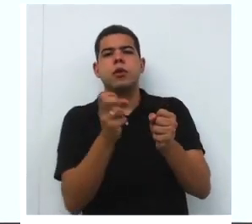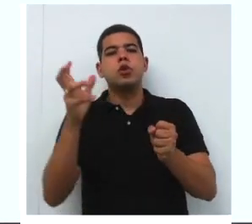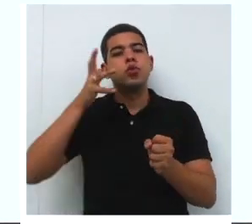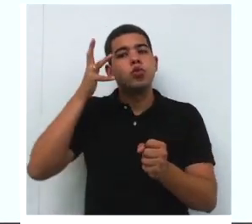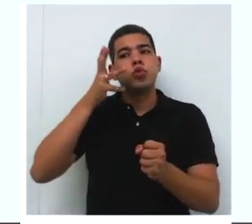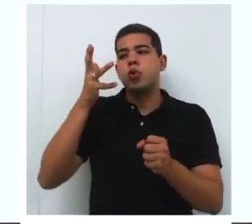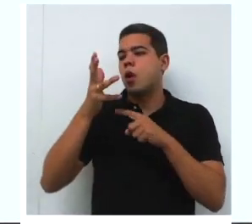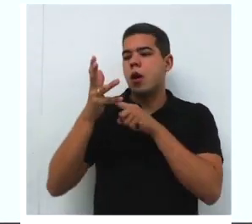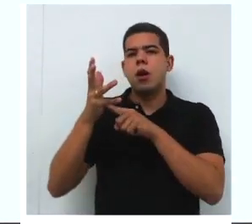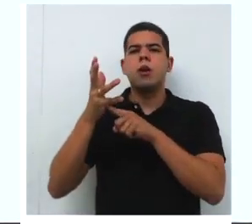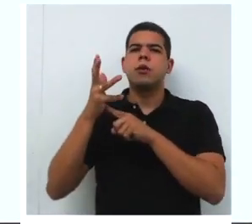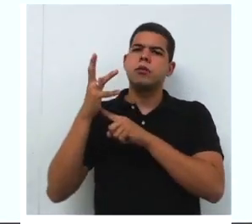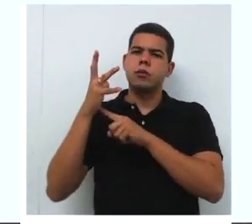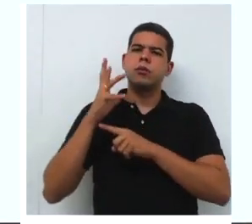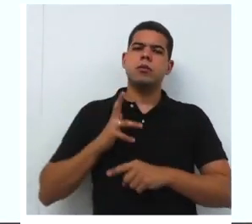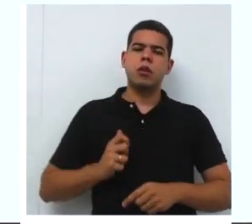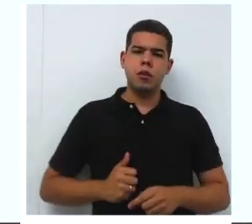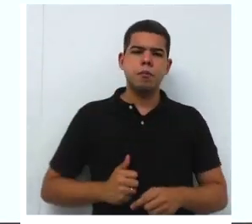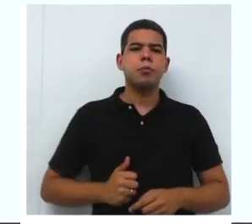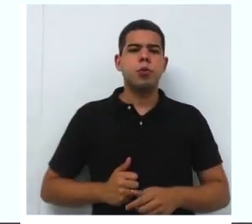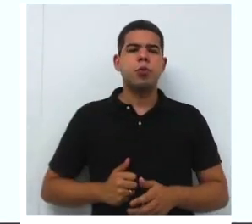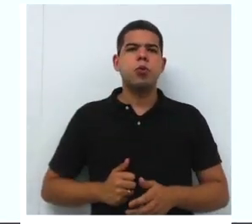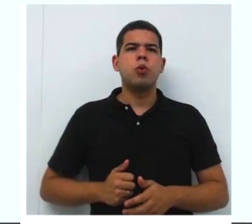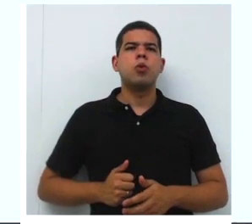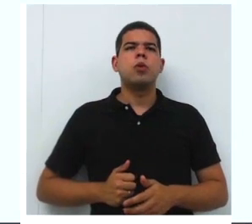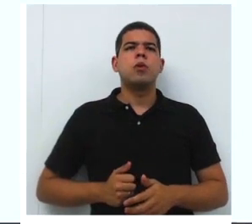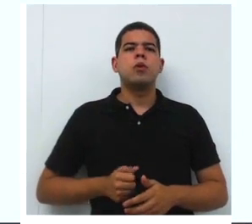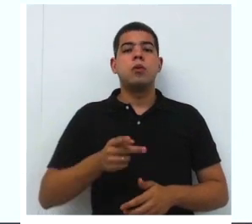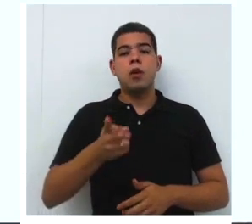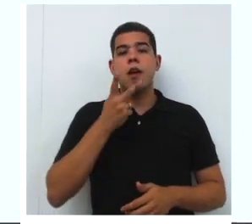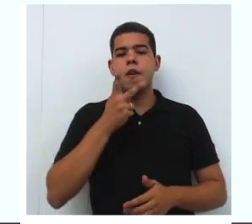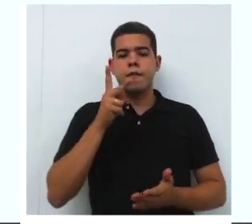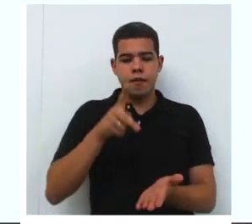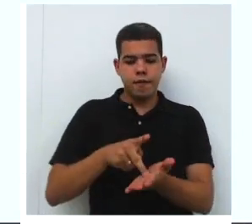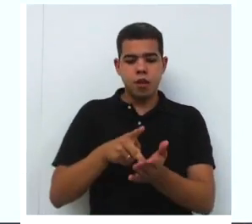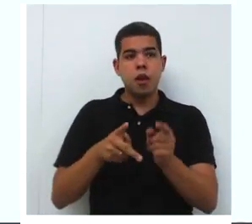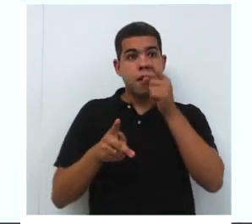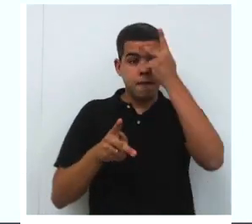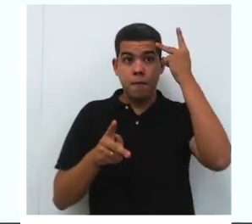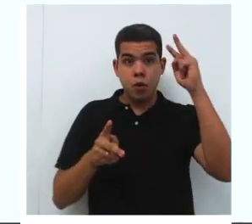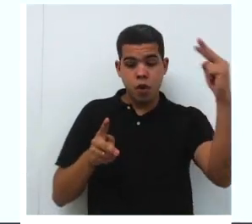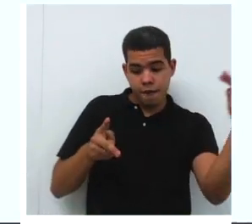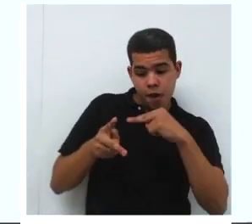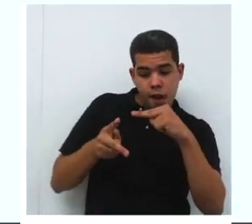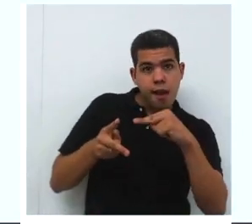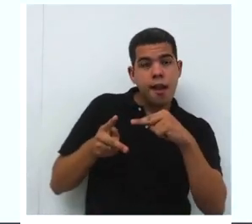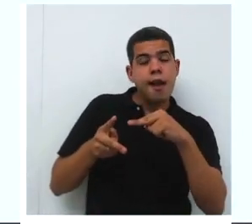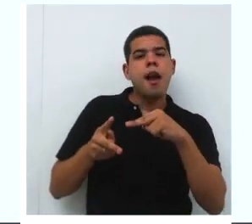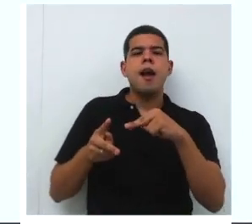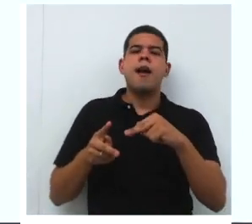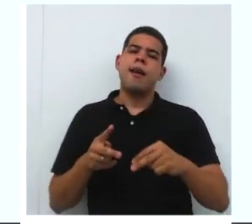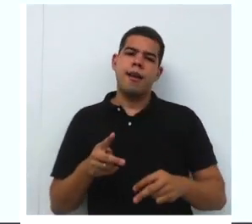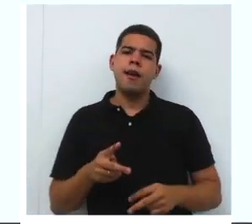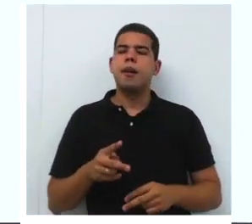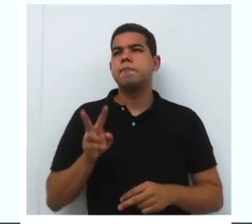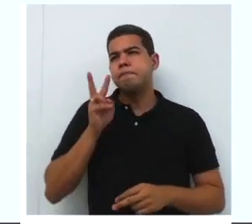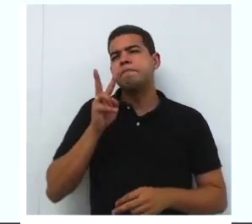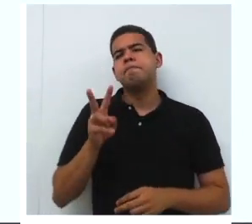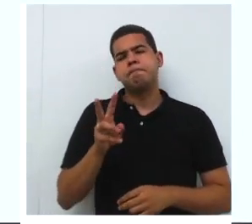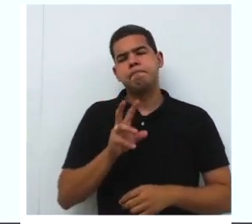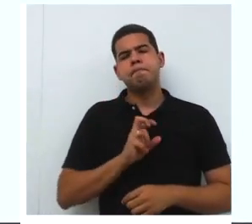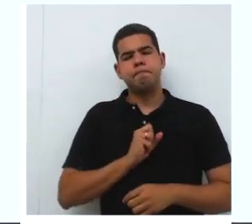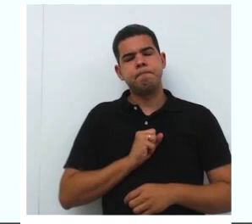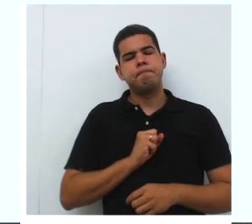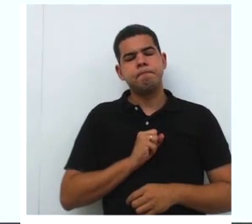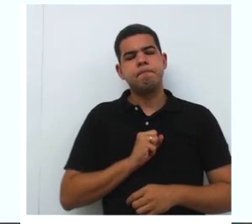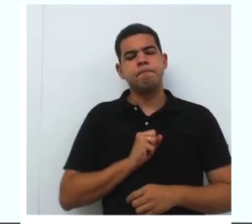discurso limpo e que as pessoas reconheçam o quê? A honestidade nas suas palavras. A retidão com que você